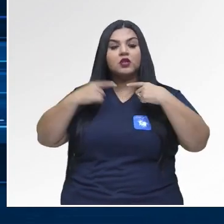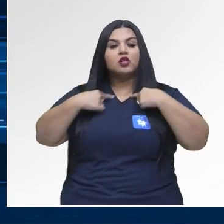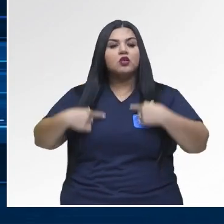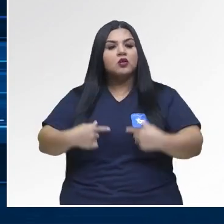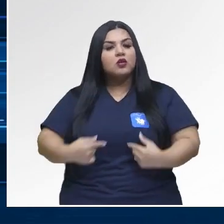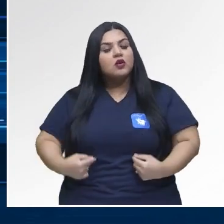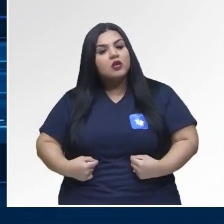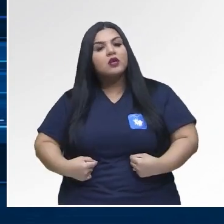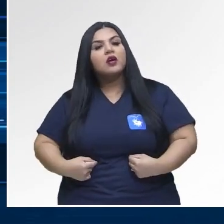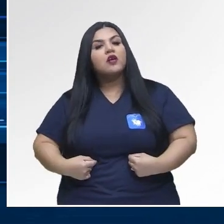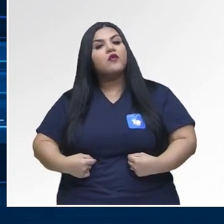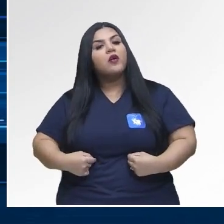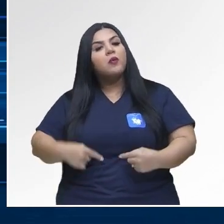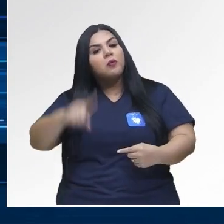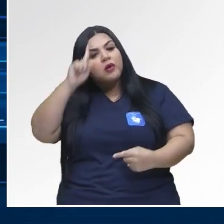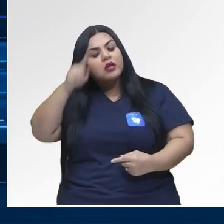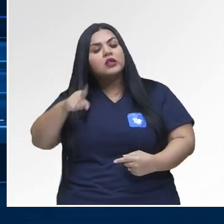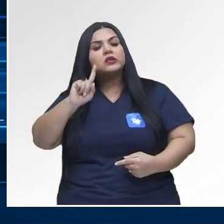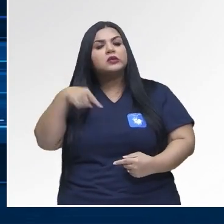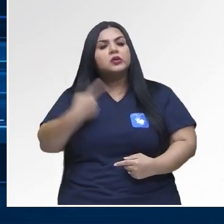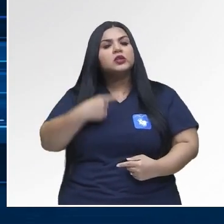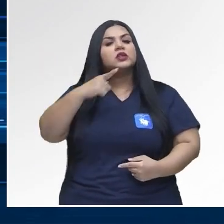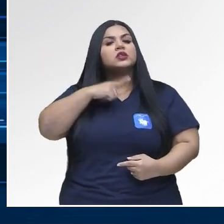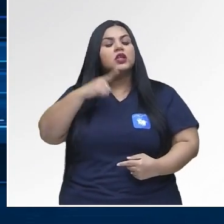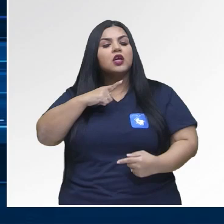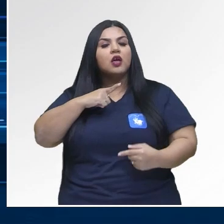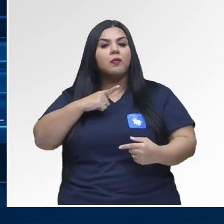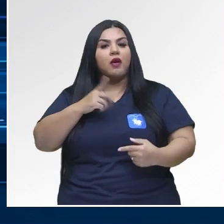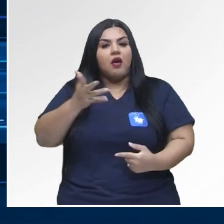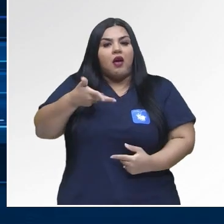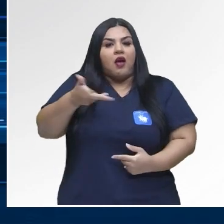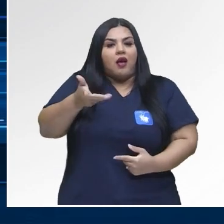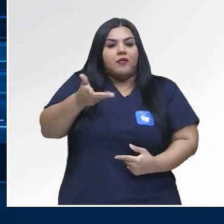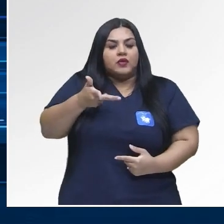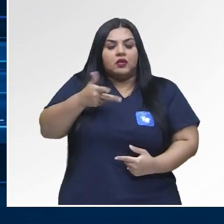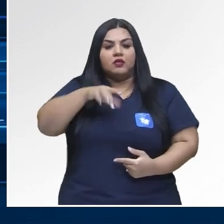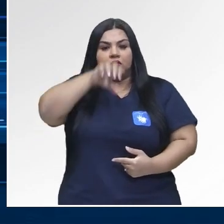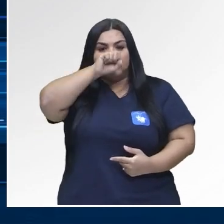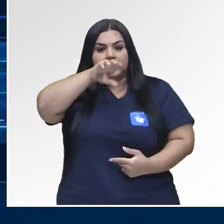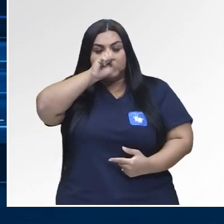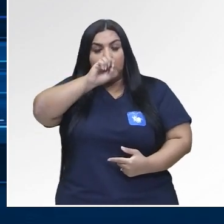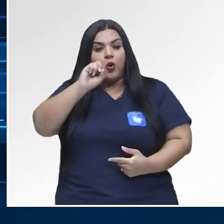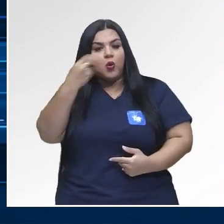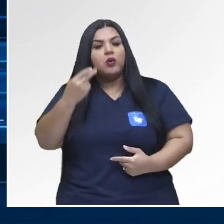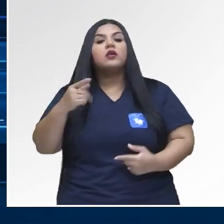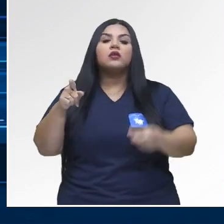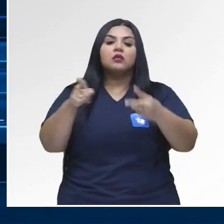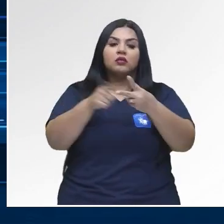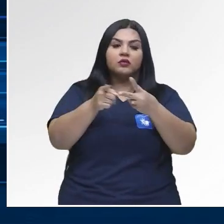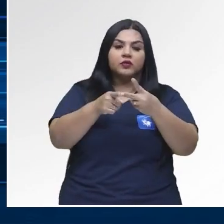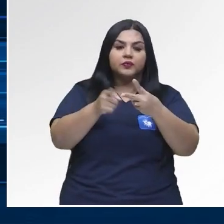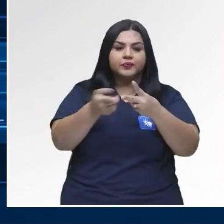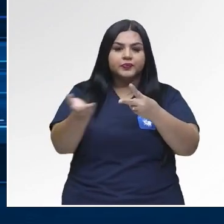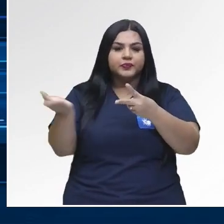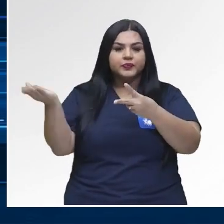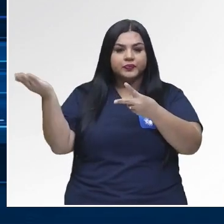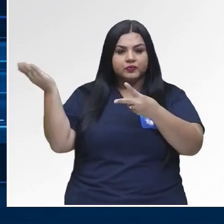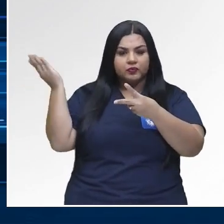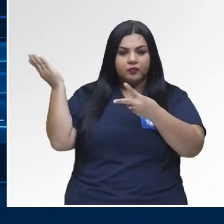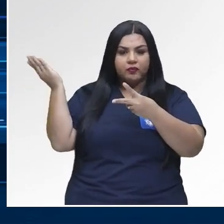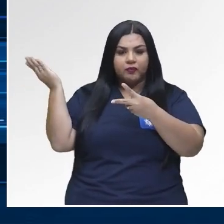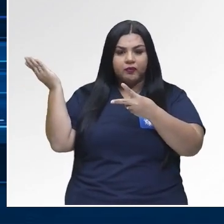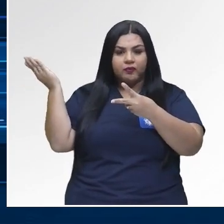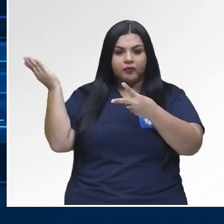vão determinar aí se a gente tem que aumentar a frequência da respiração, tá bom? E temos também quimiorreceptores